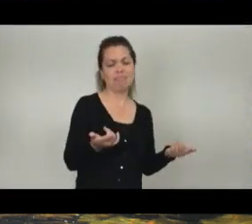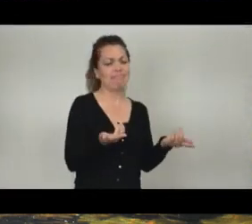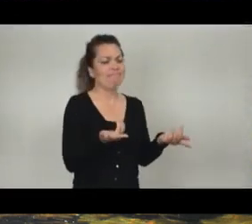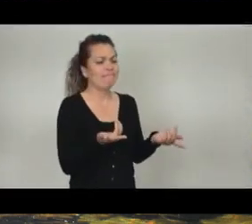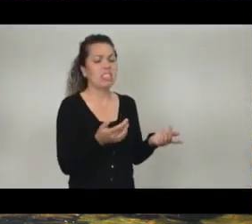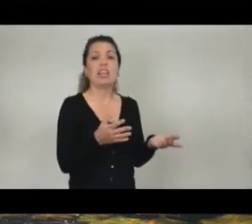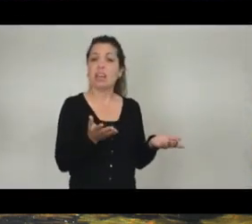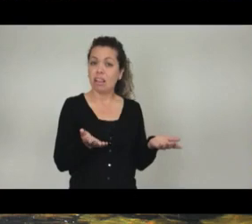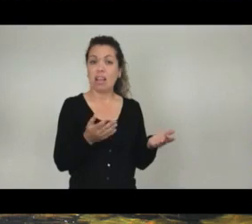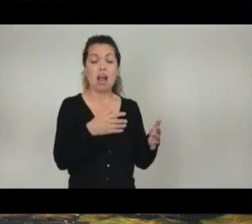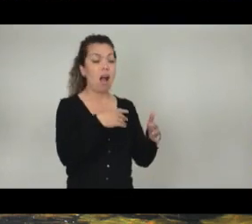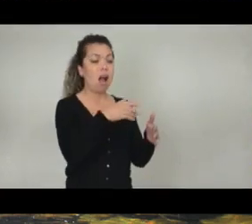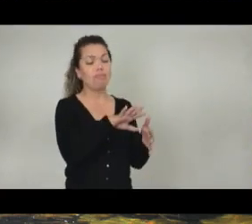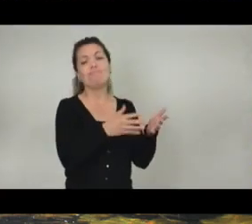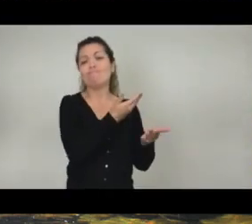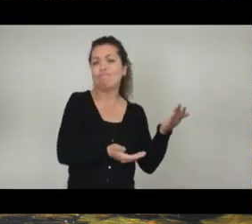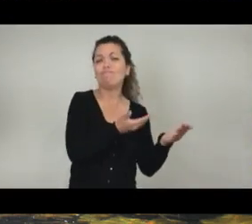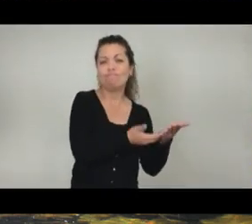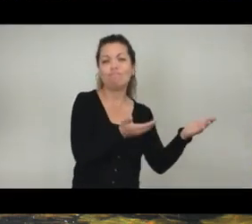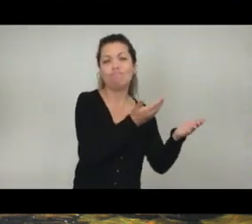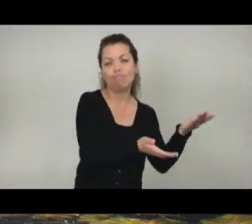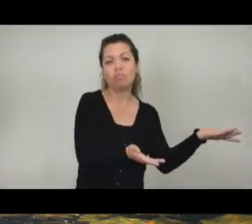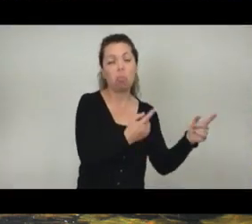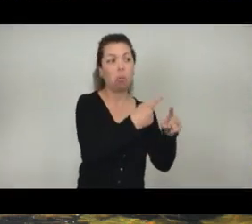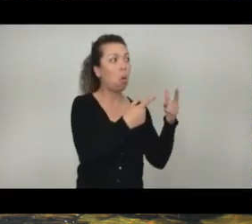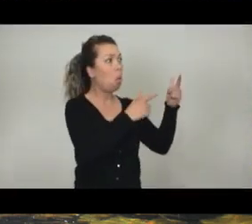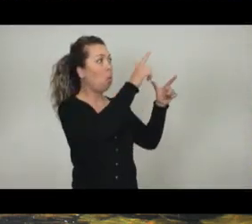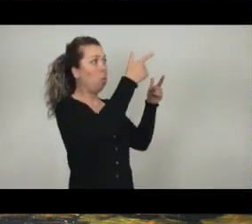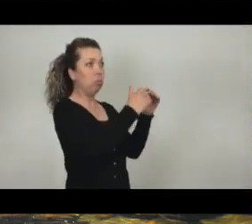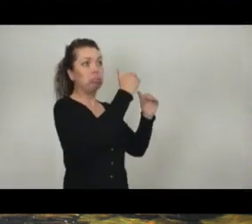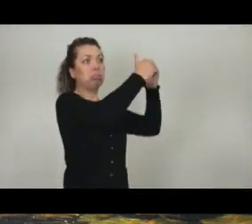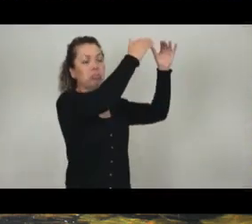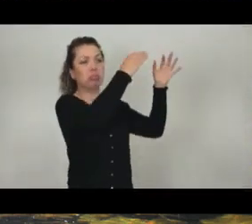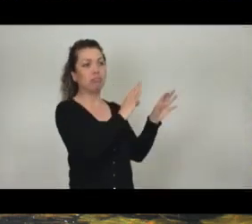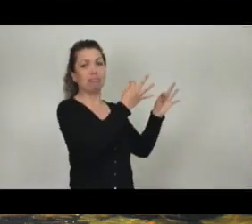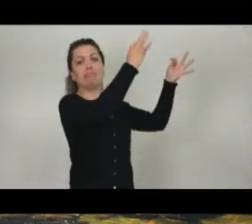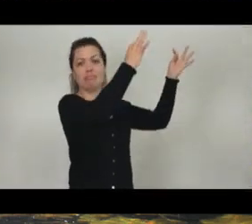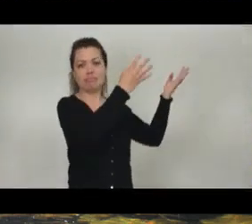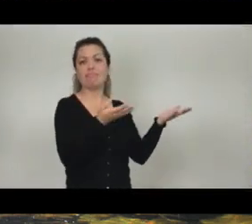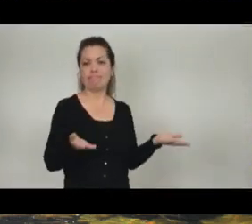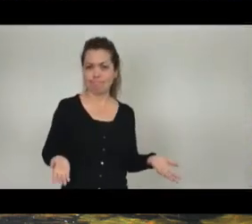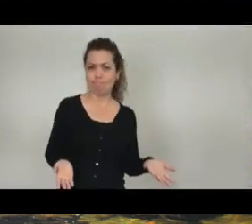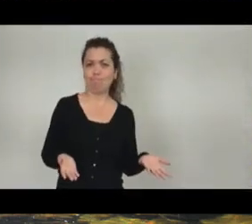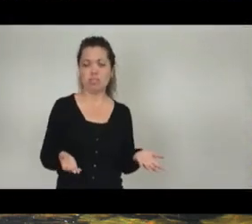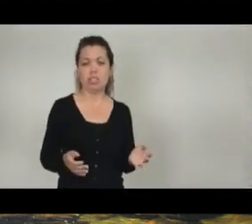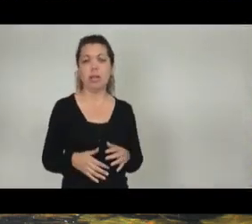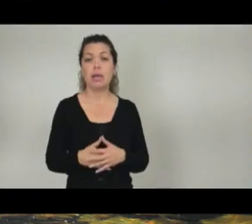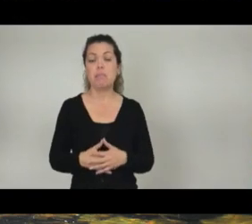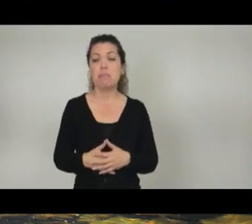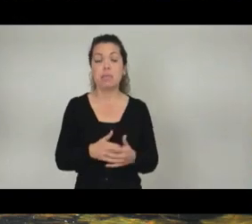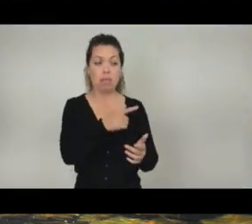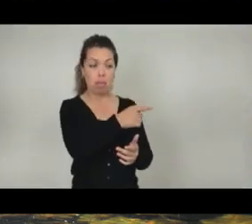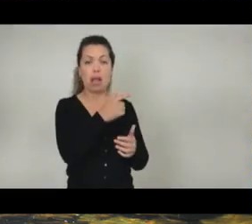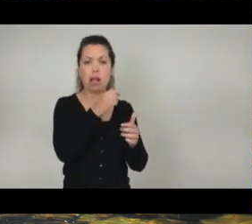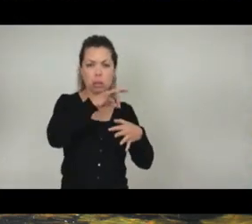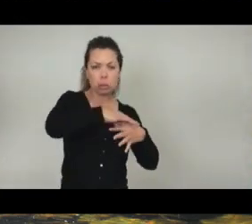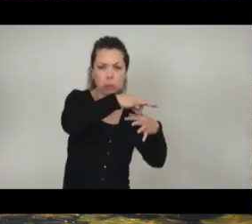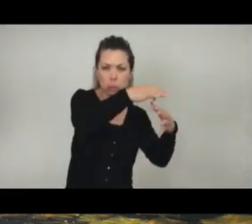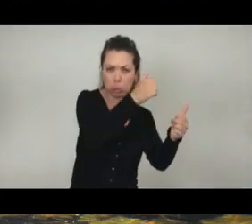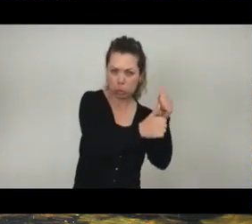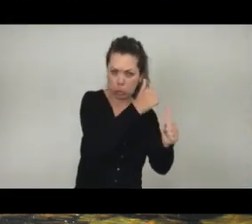Grande deixou de existir, e ele passou a ter outros sentidos e significados. Iguape, isolada e transformada em